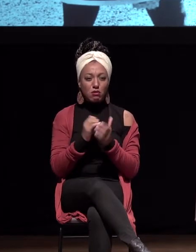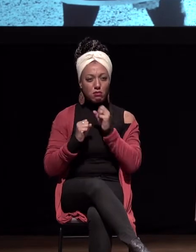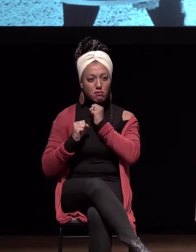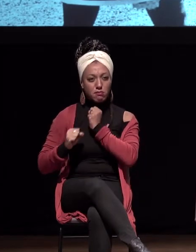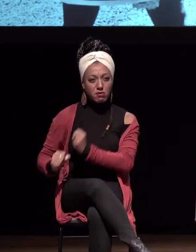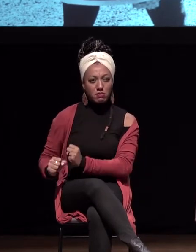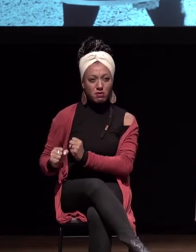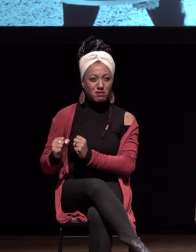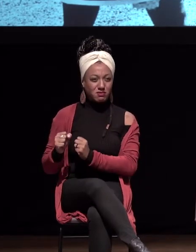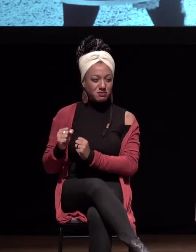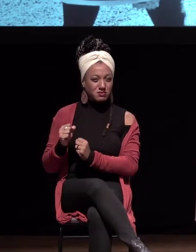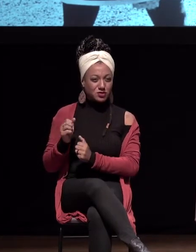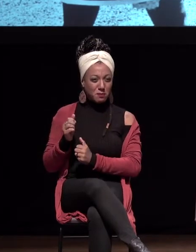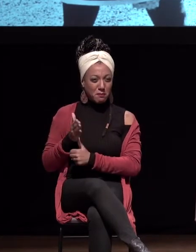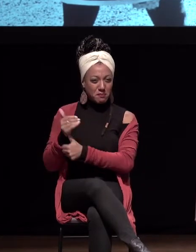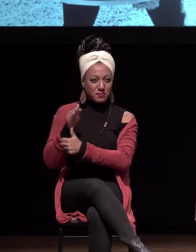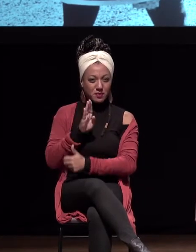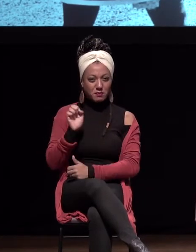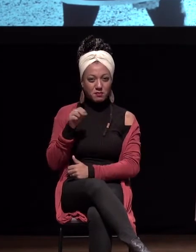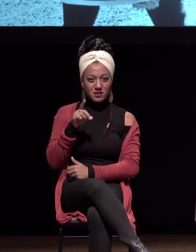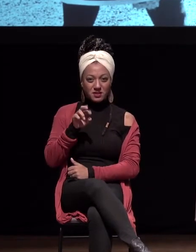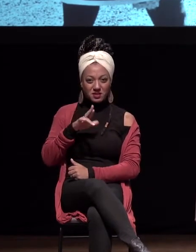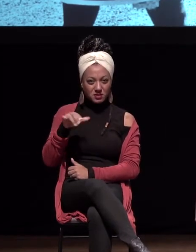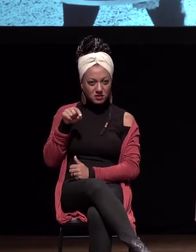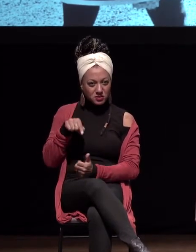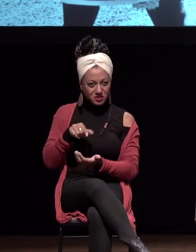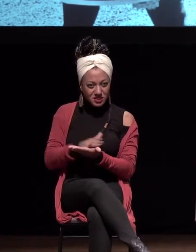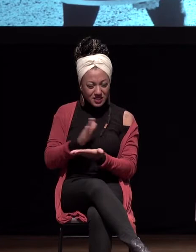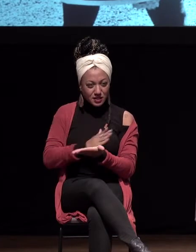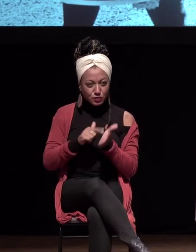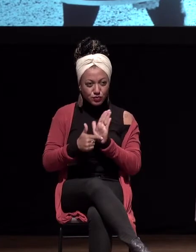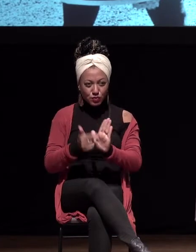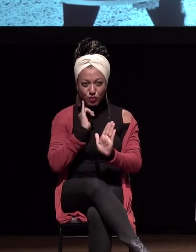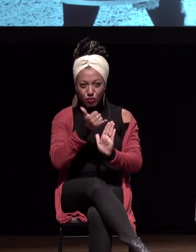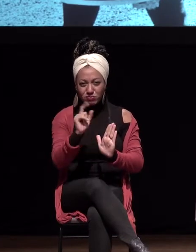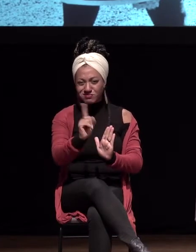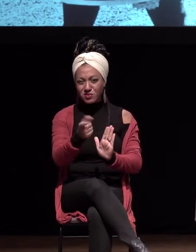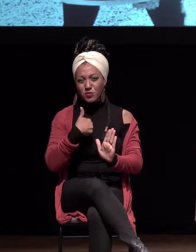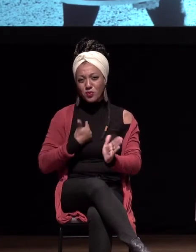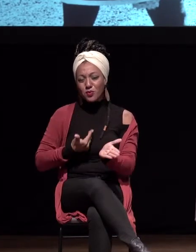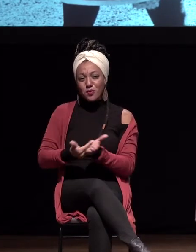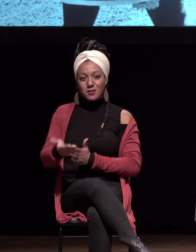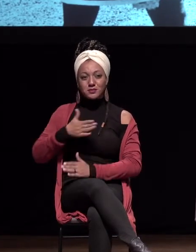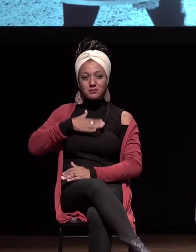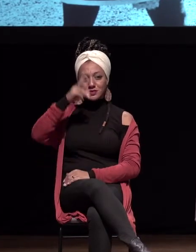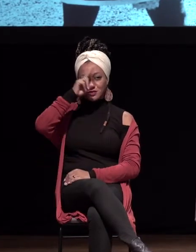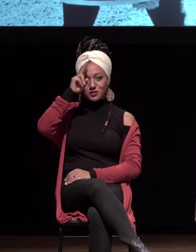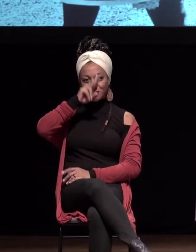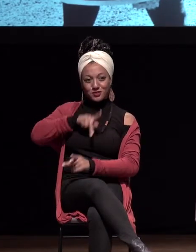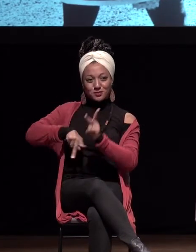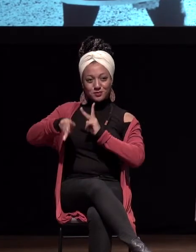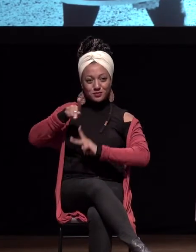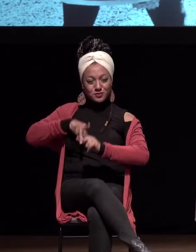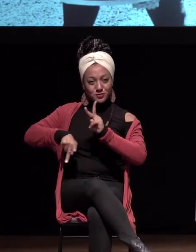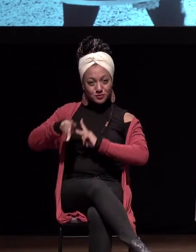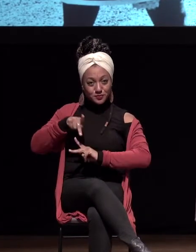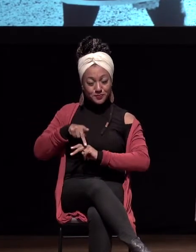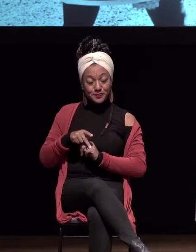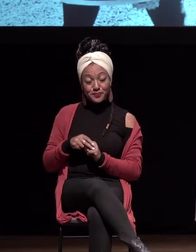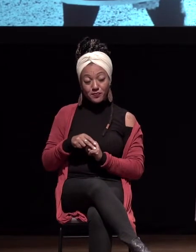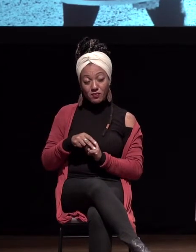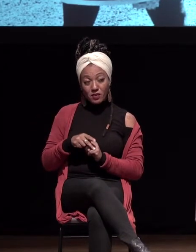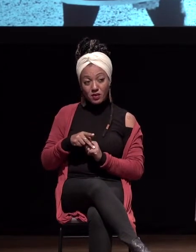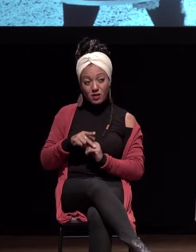bandeirantes. Eu começo a história pela gente. E eu também fiz um projeto na escola. Todas as